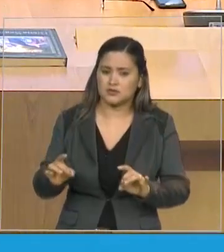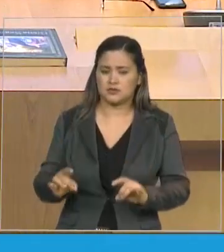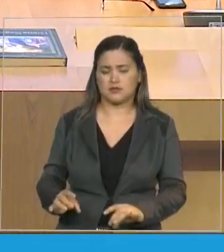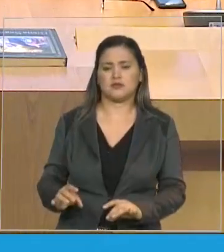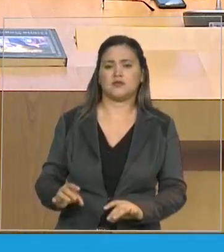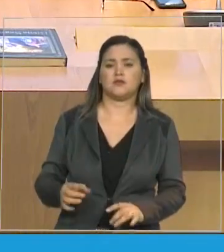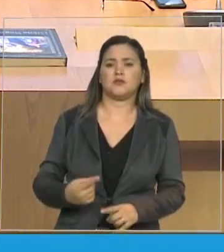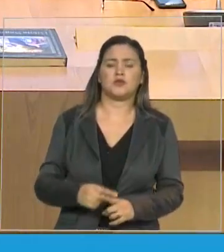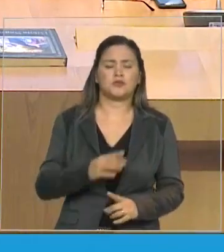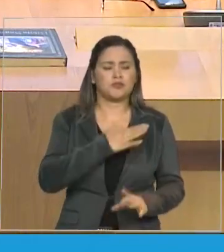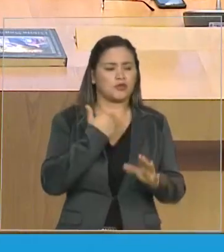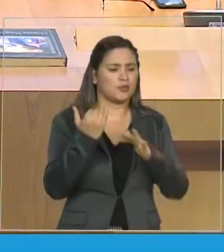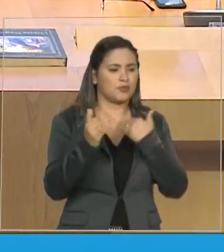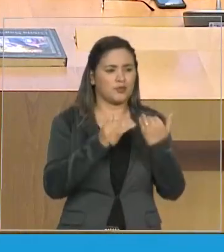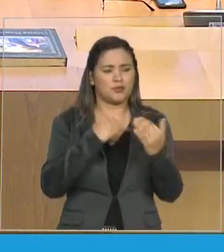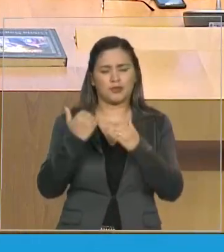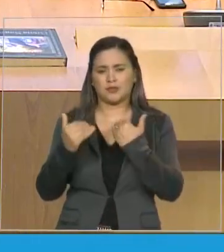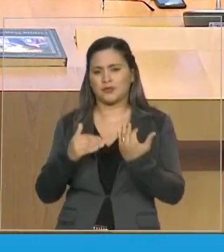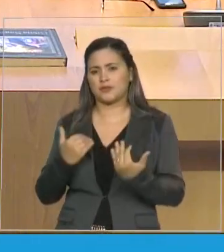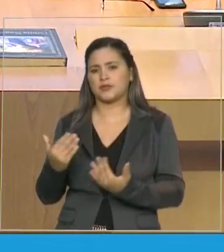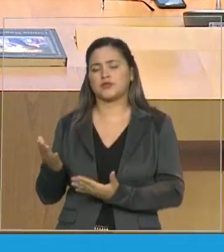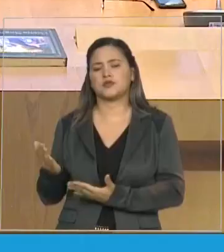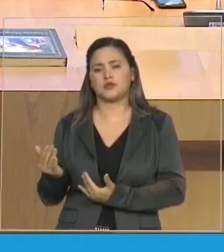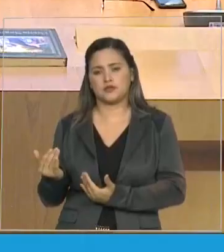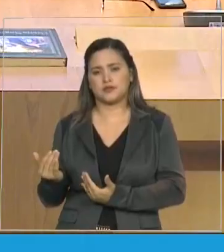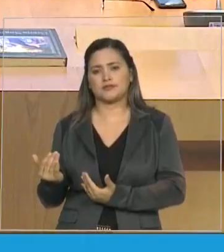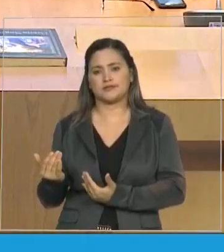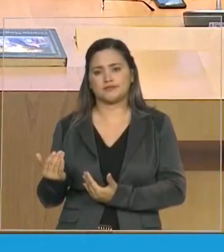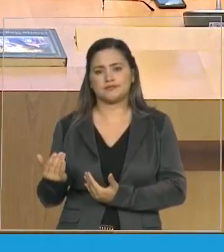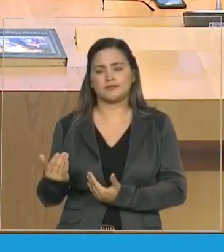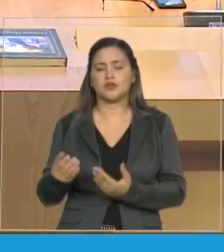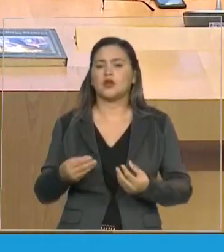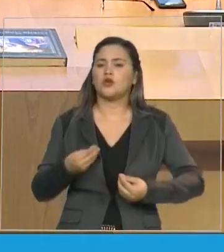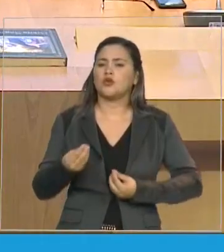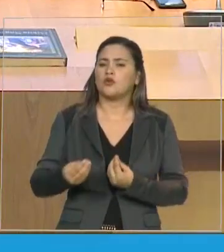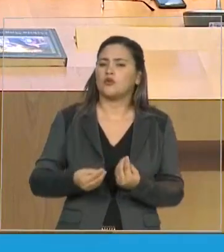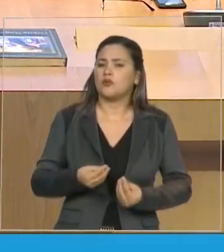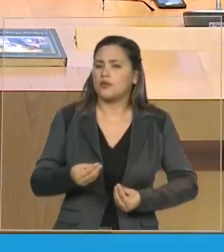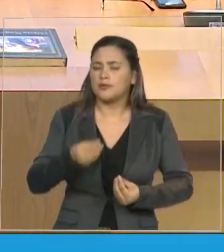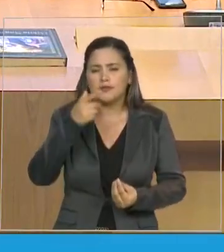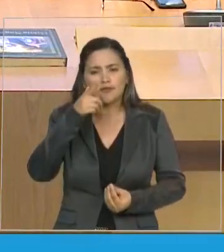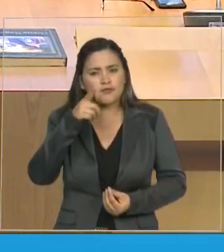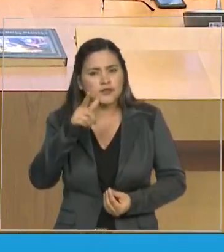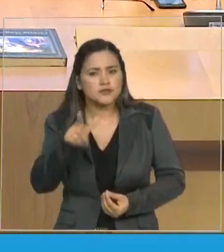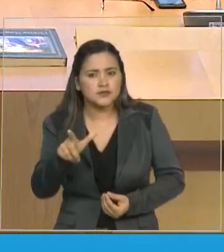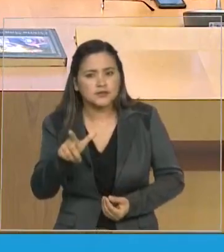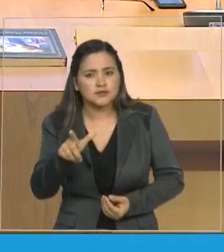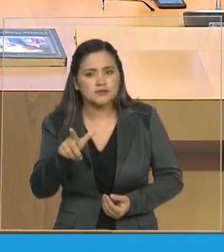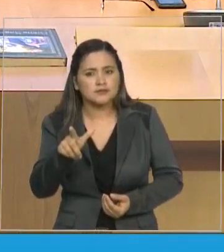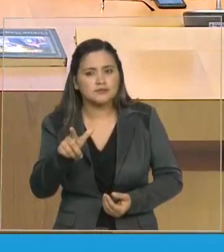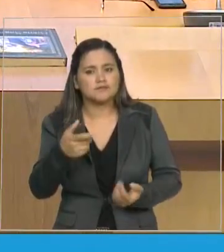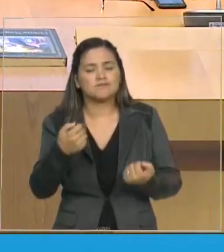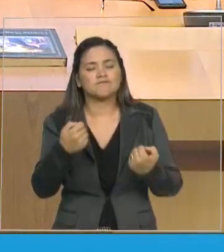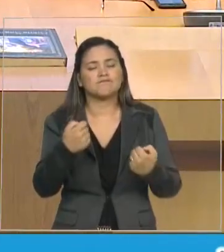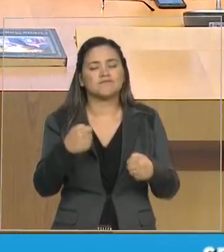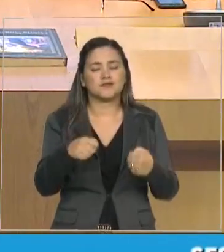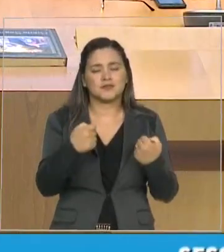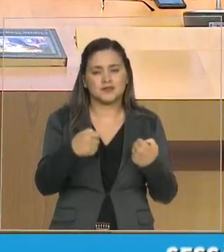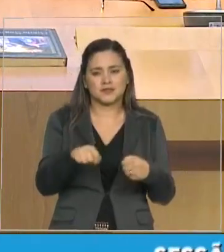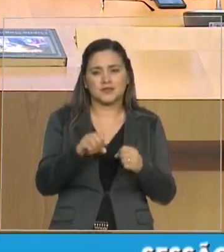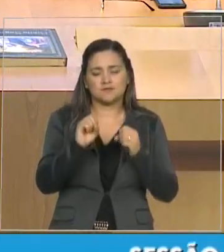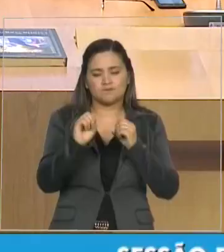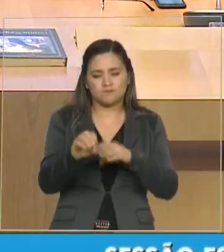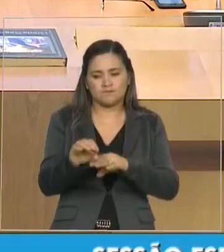nossa juventude. E como que a gente vai superar isso se a gente não conseguir virar o jogo em relação à questão educacional, né,